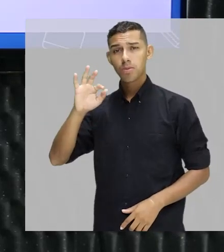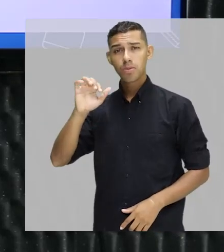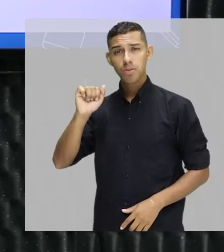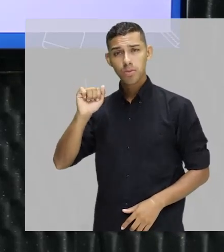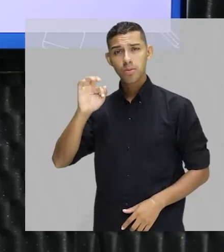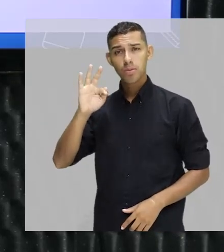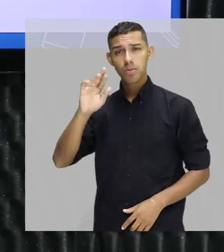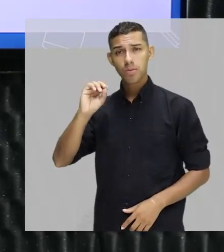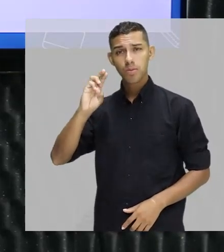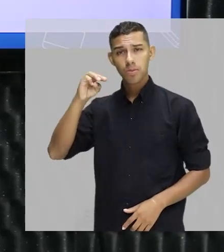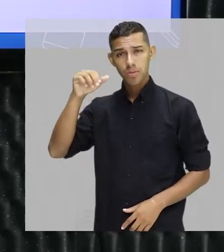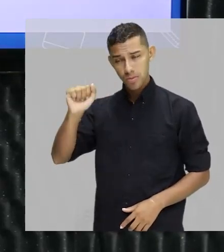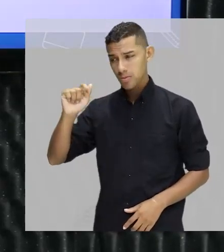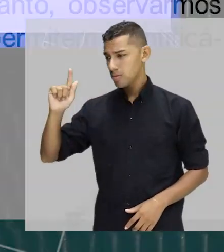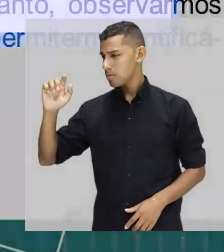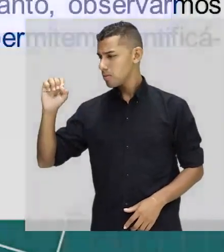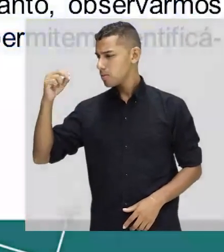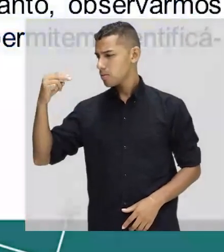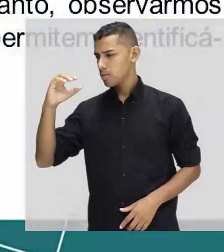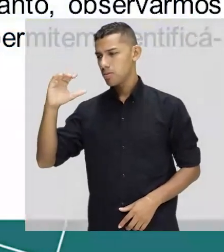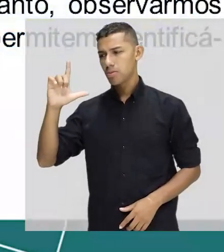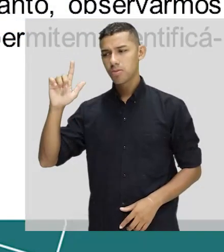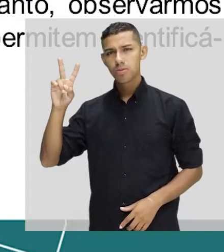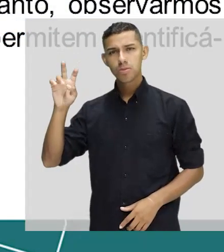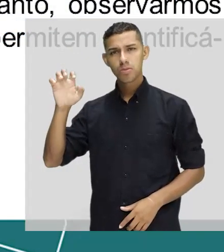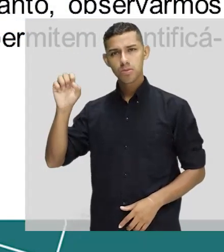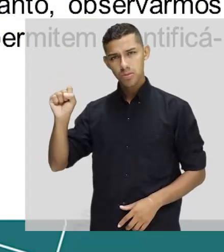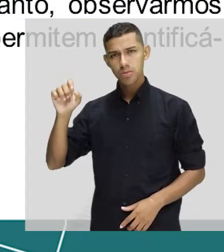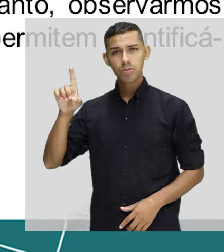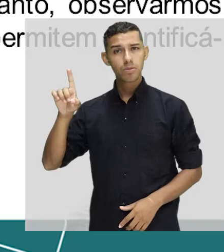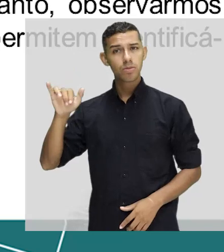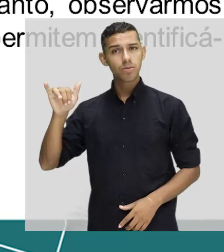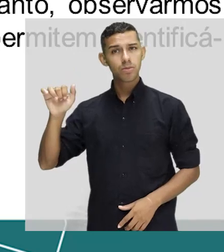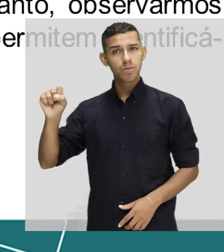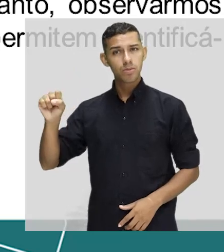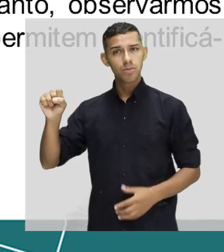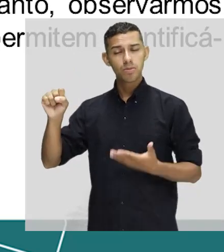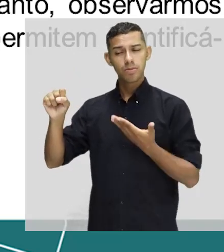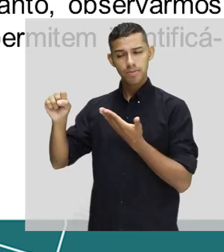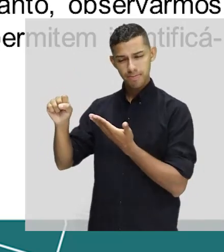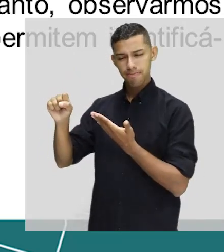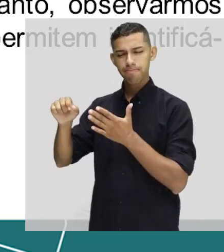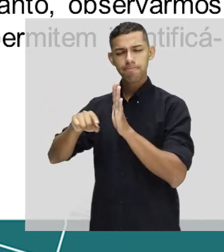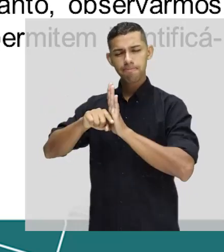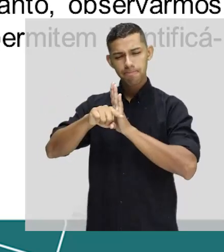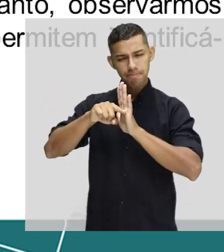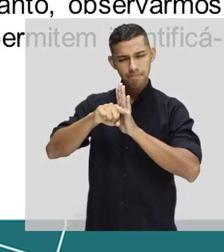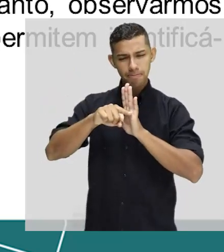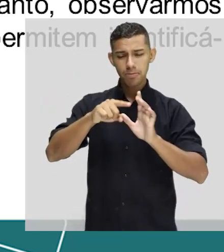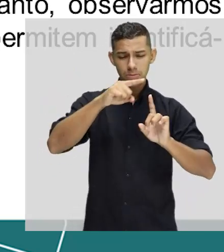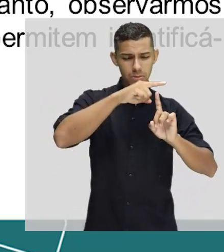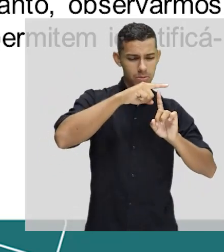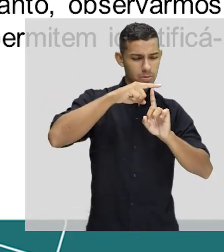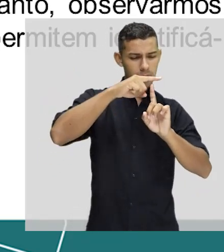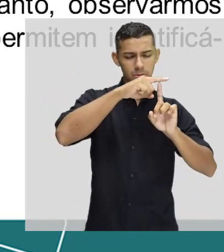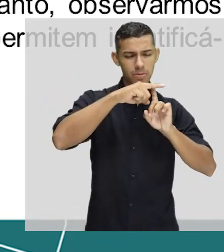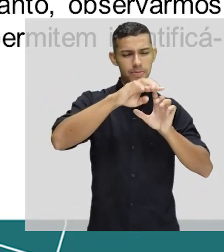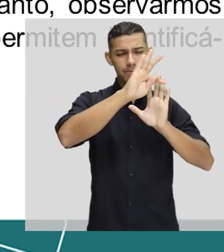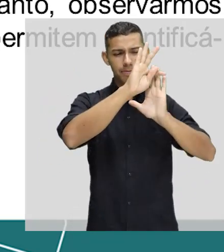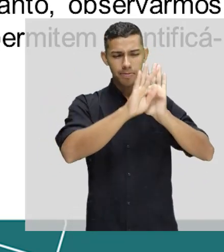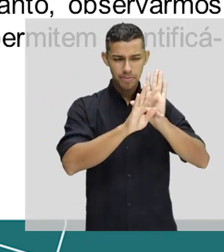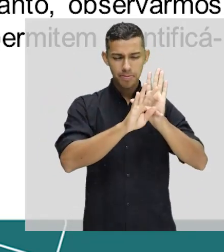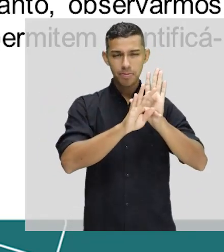começar a aula de hoje. Tipos textuais versus gêneros textuais. Da